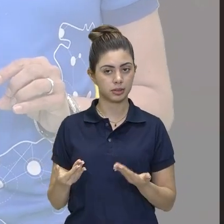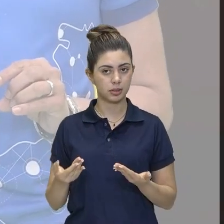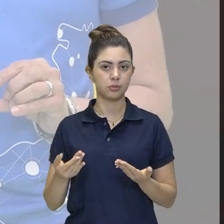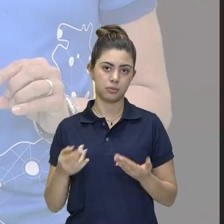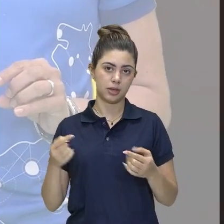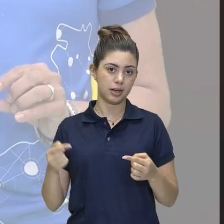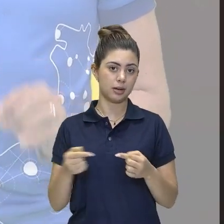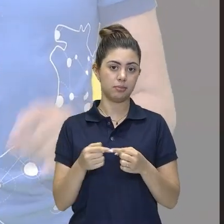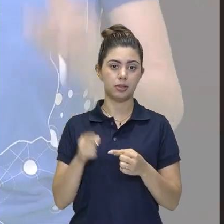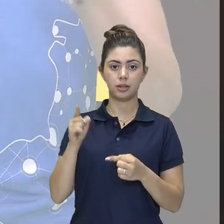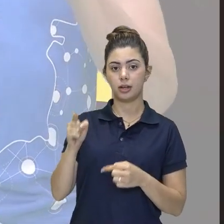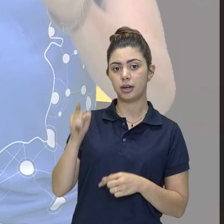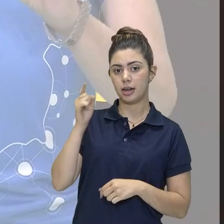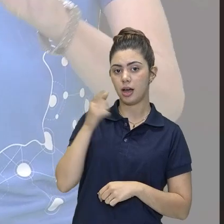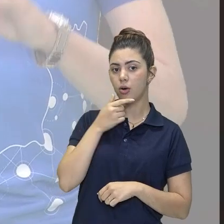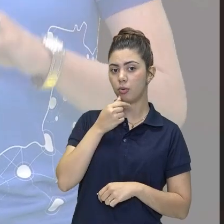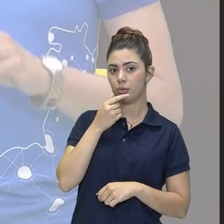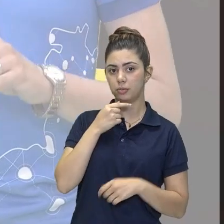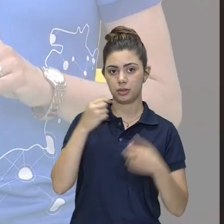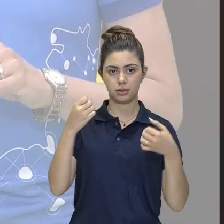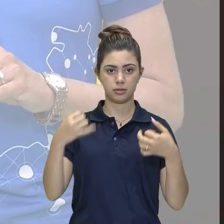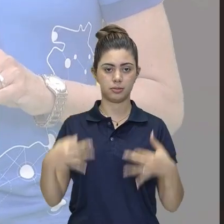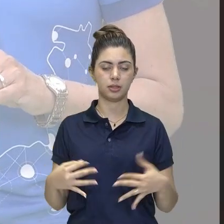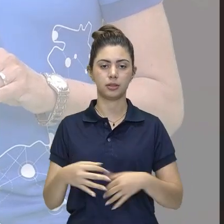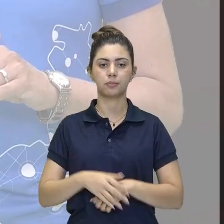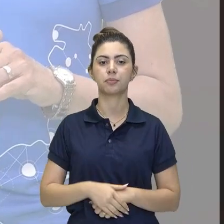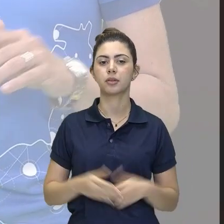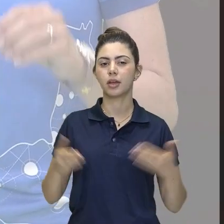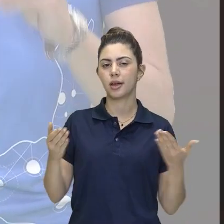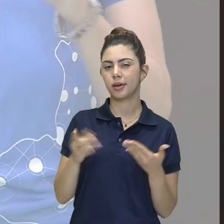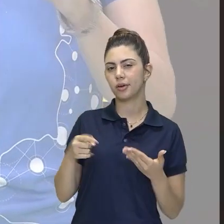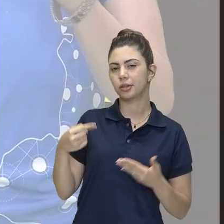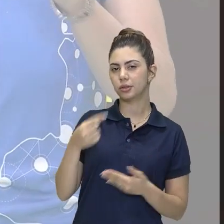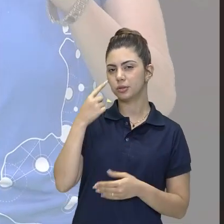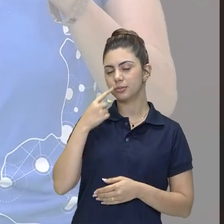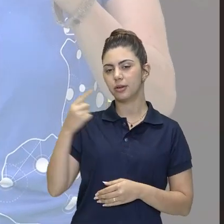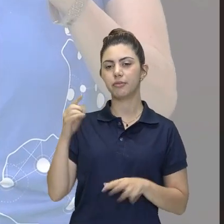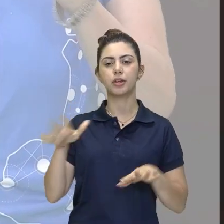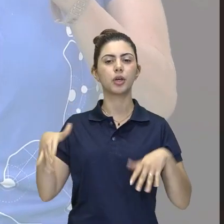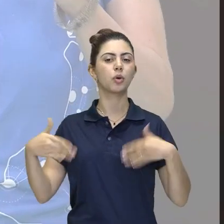acordo com Giacomo Sami? Vamos ver quais são